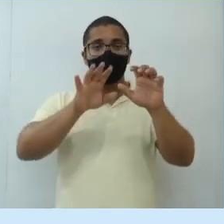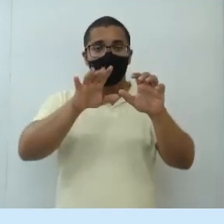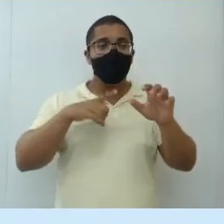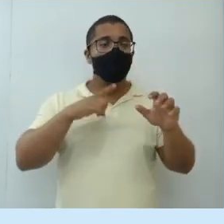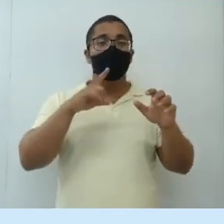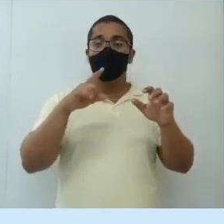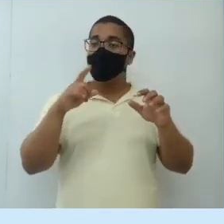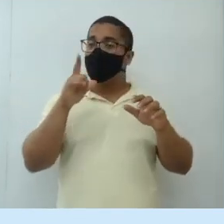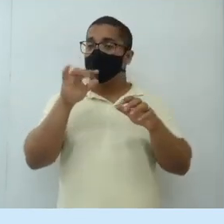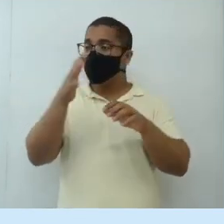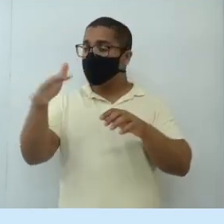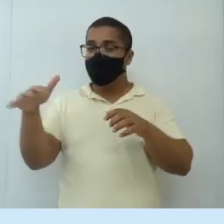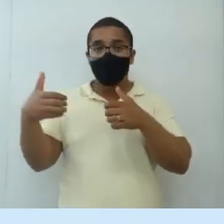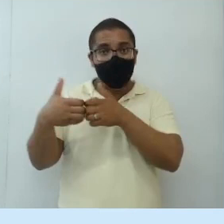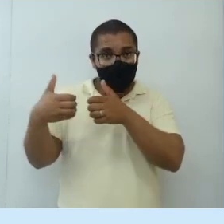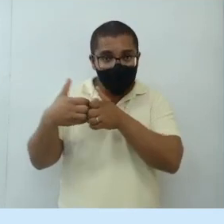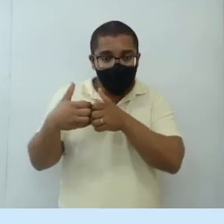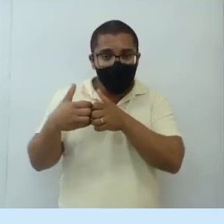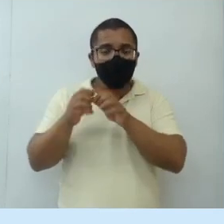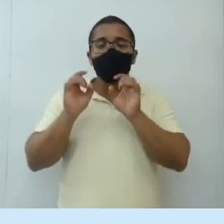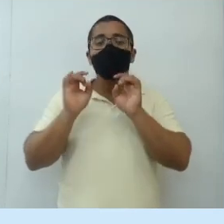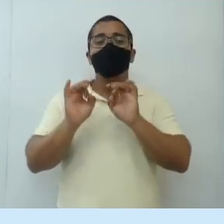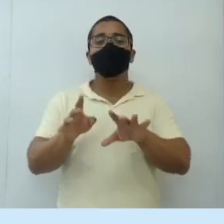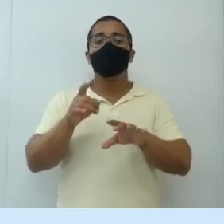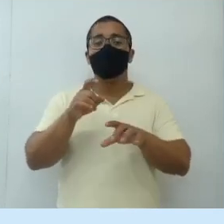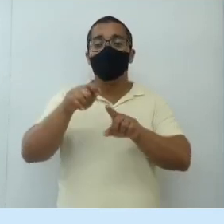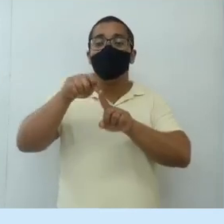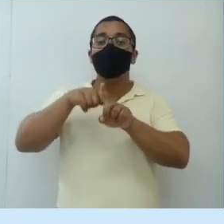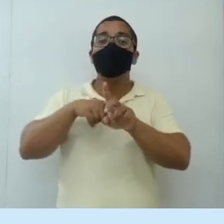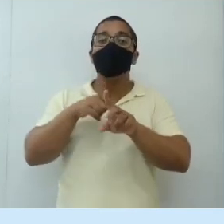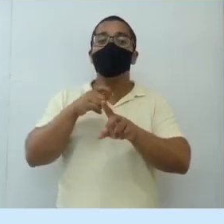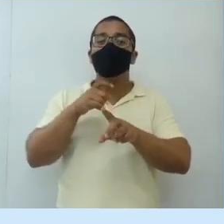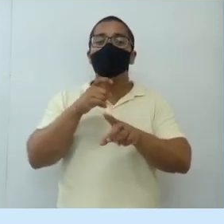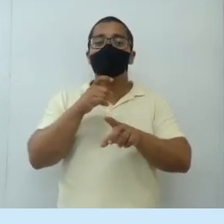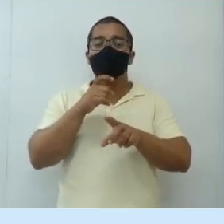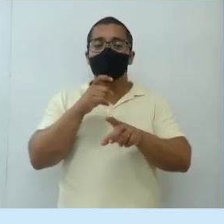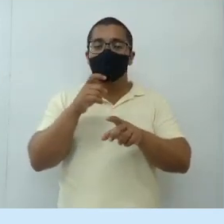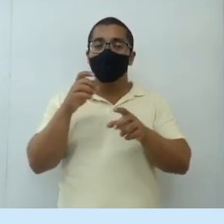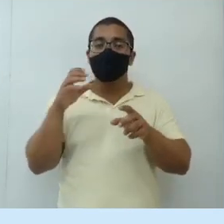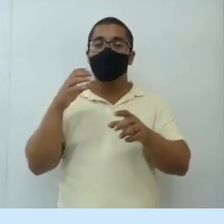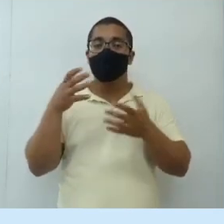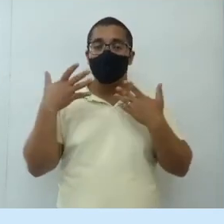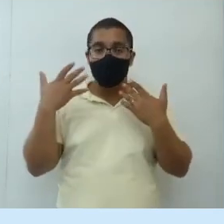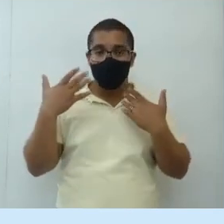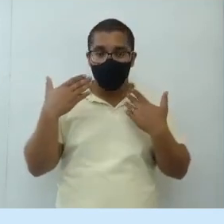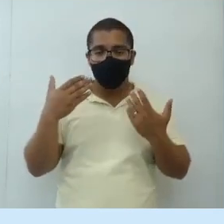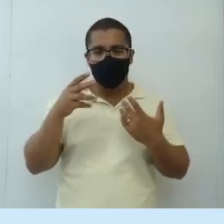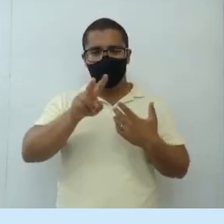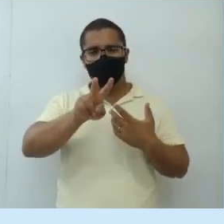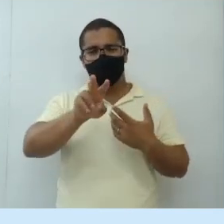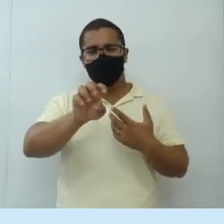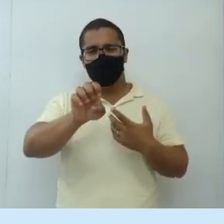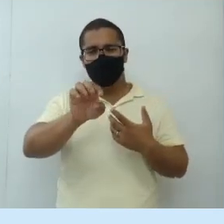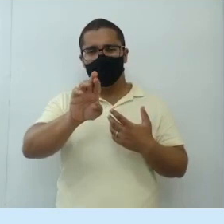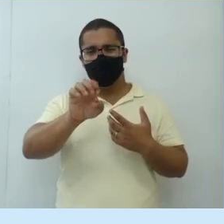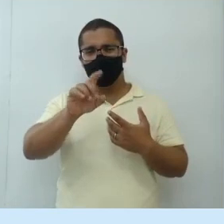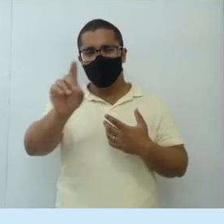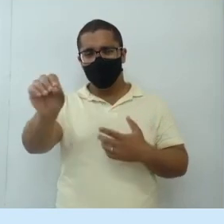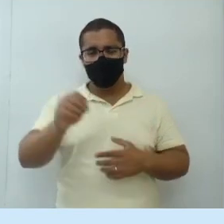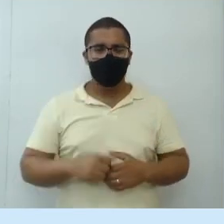Sul turismo de prata eles têm joelho de verão Ok então quê que você faça uma relação aí para saber quais são os